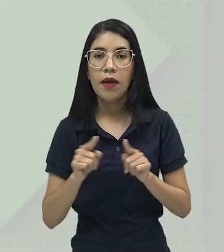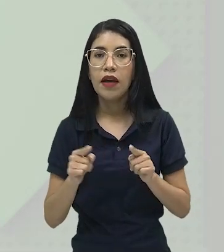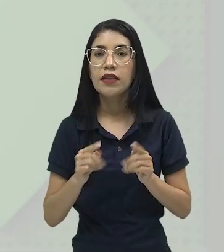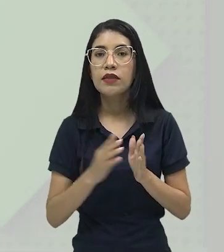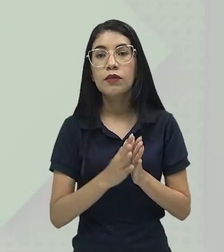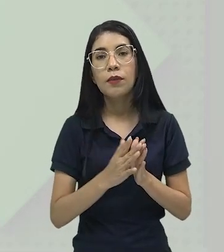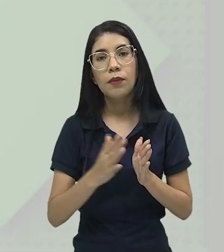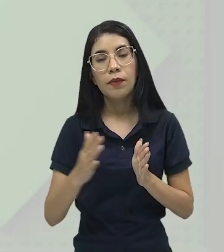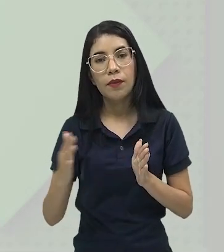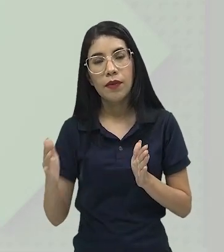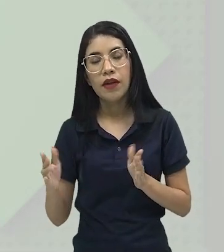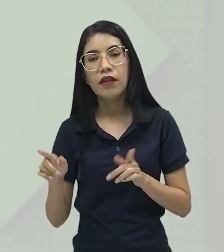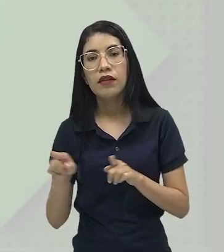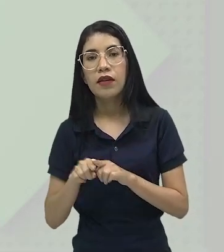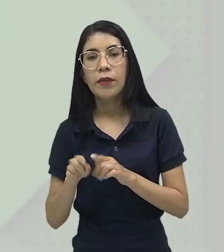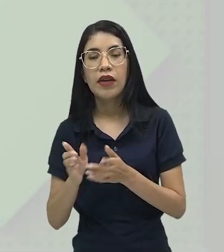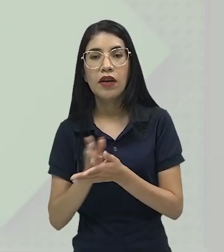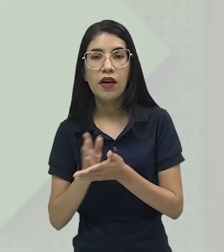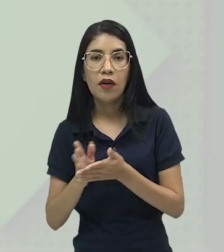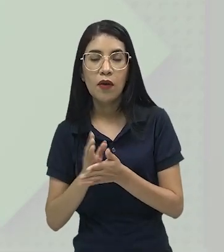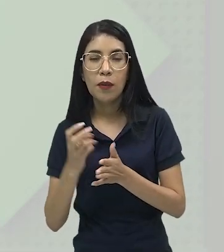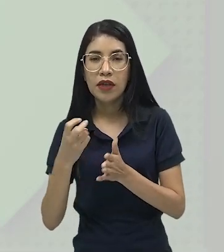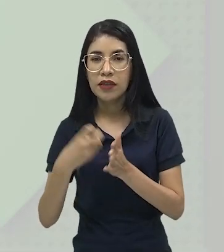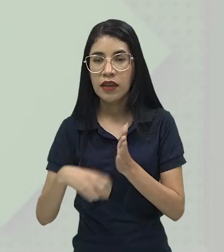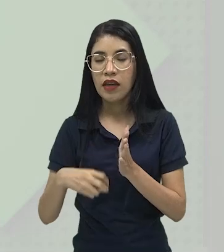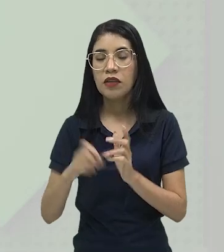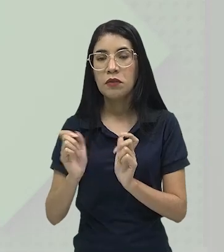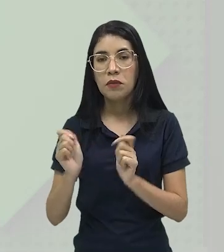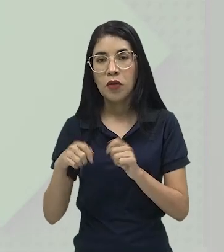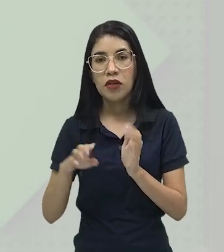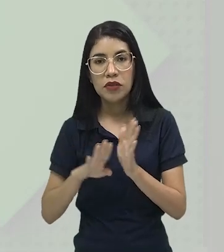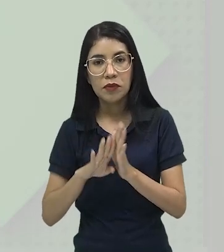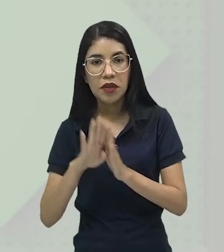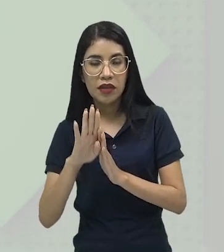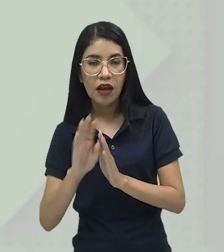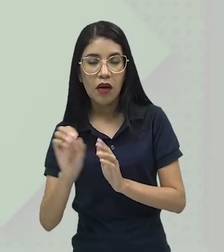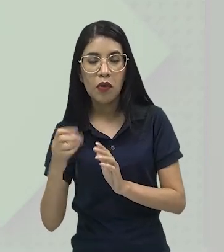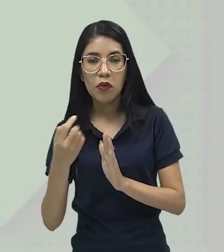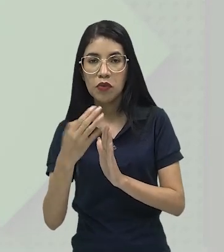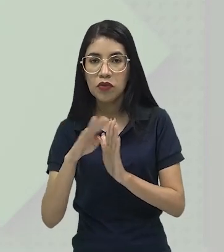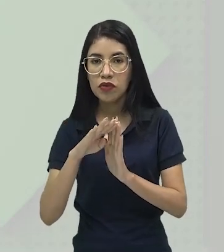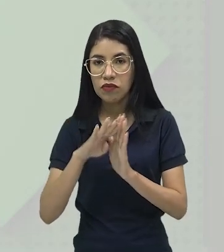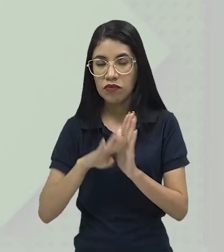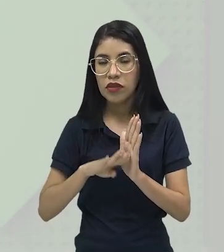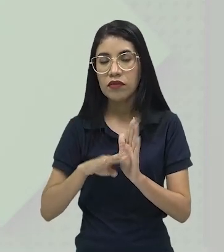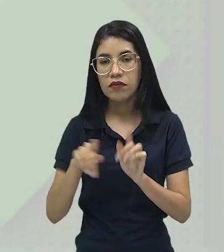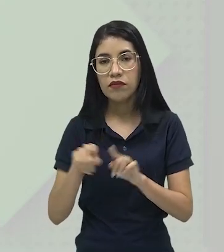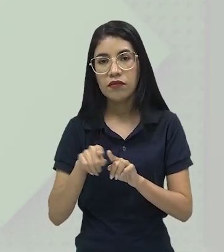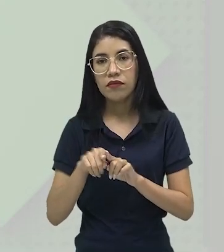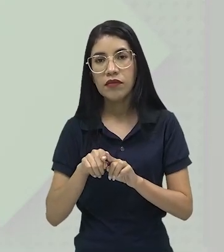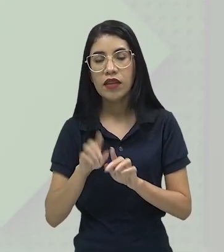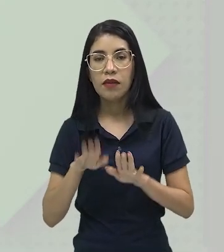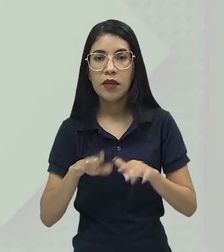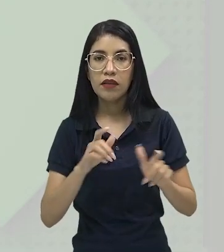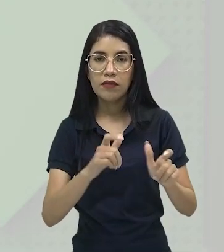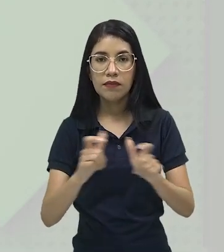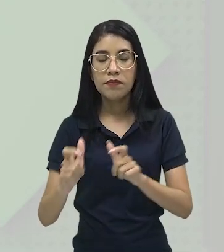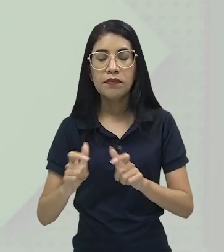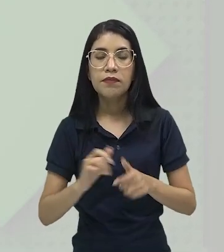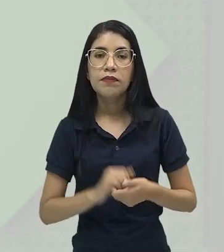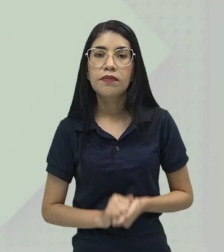longo do tempo, né, algumas tarifas podem aumentar ou diminuir para determinadas cidades. E a